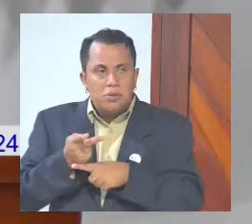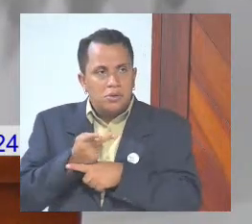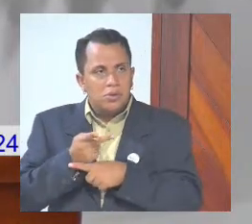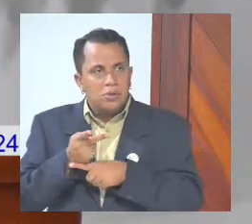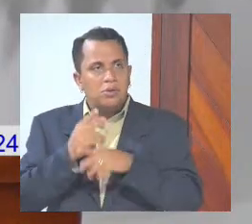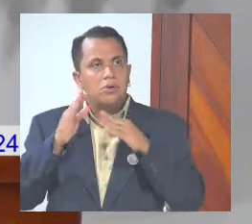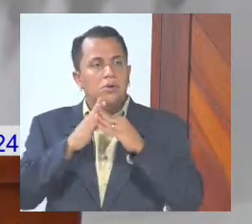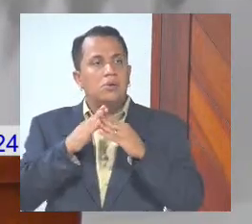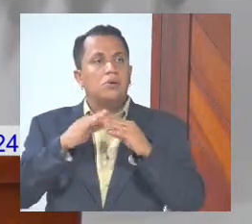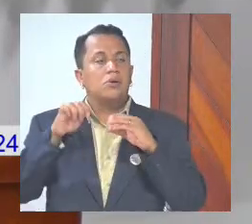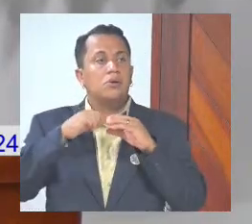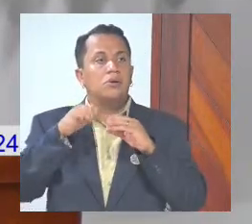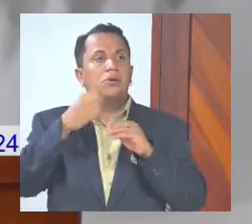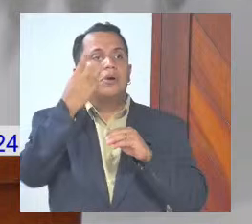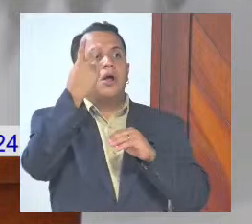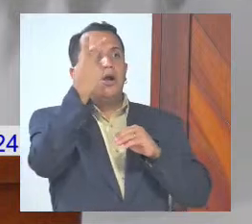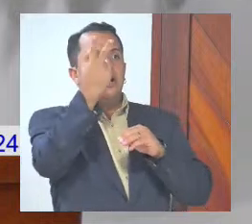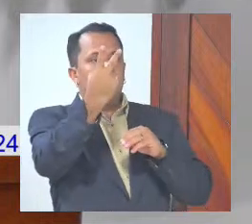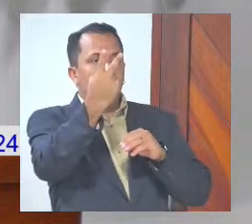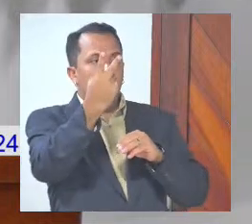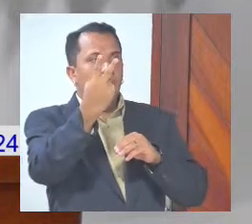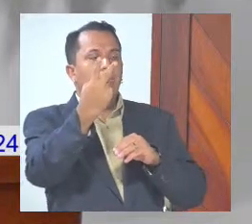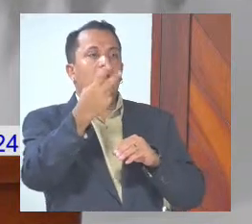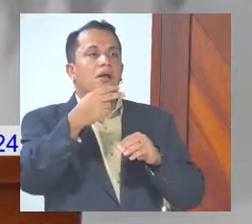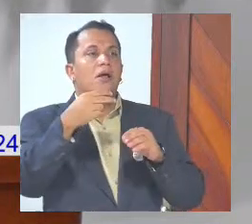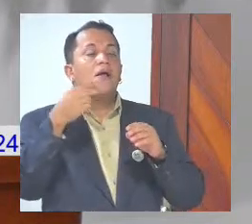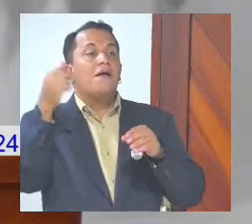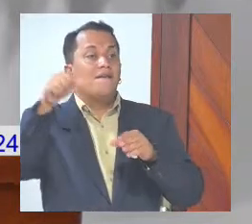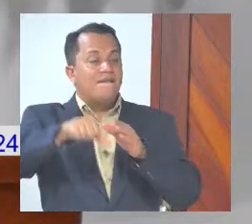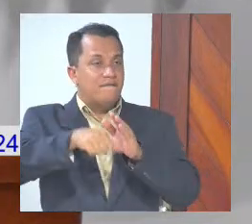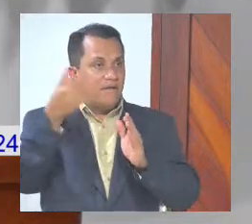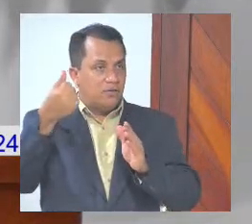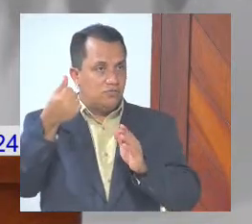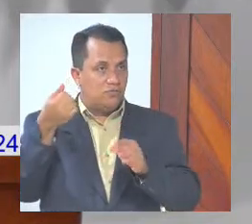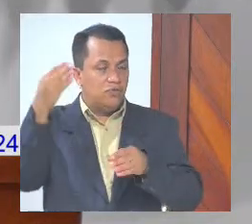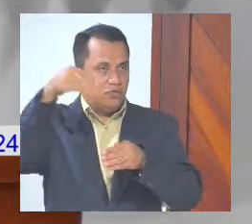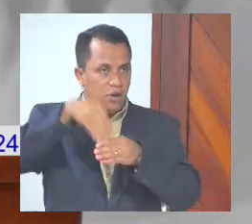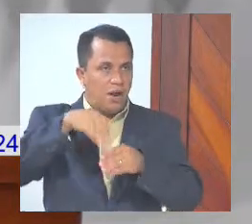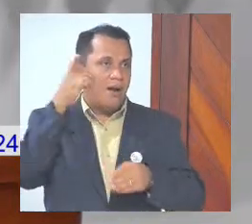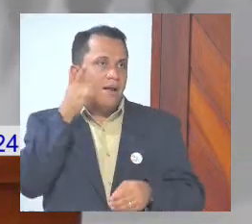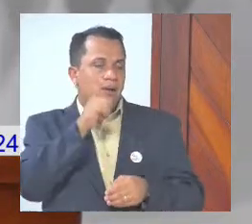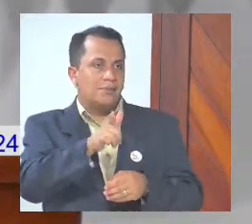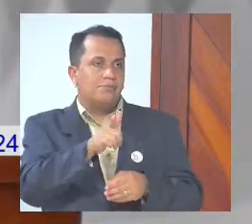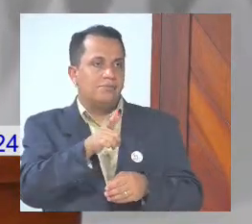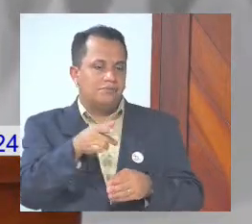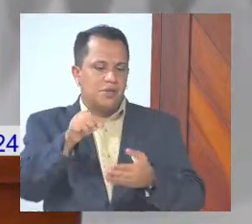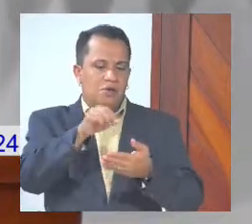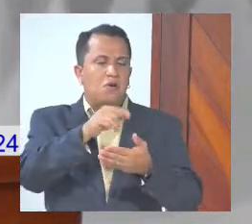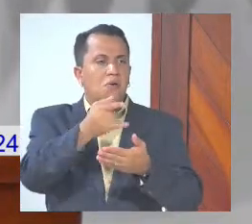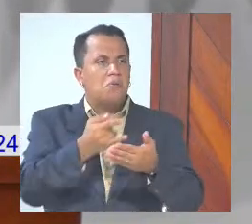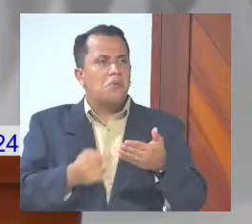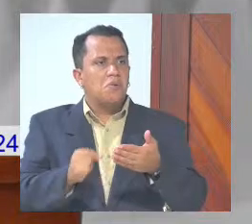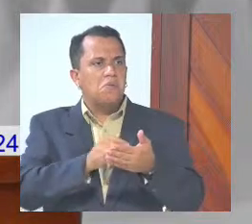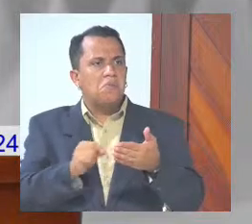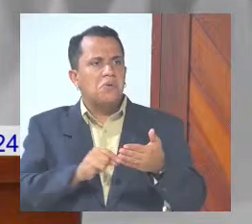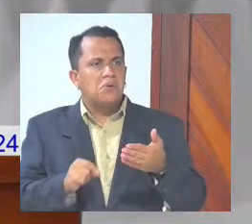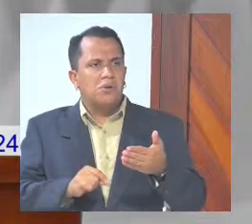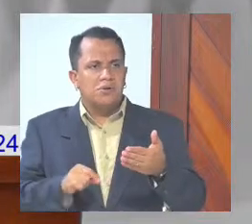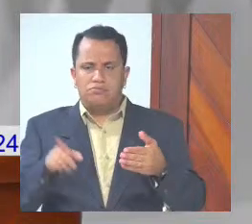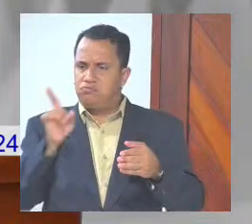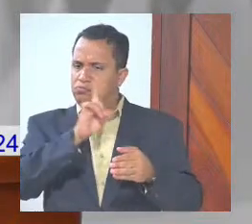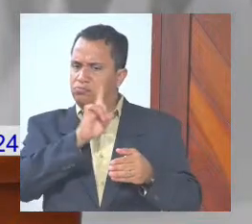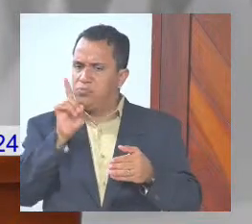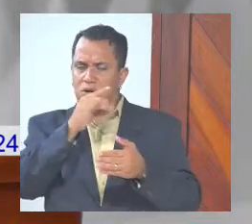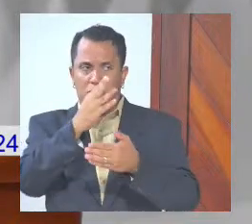desta casa, durante dois mandatos que eu tenho aqui, se alguém já viu eu votar em um projeto impopular que viesse